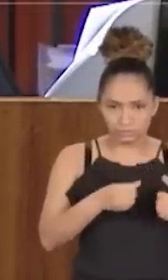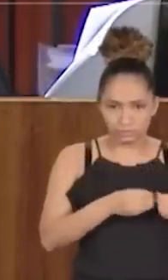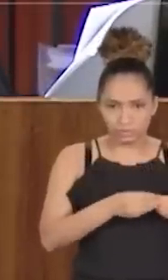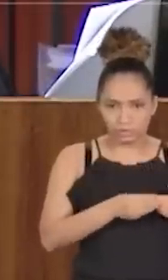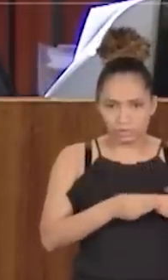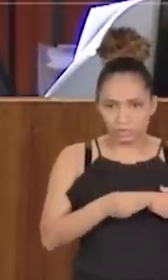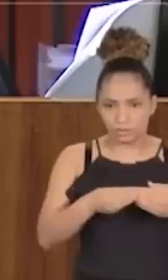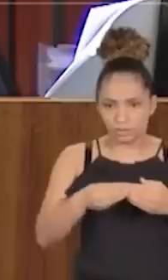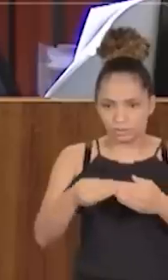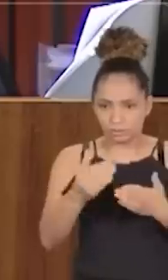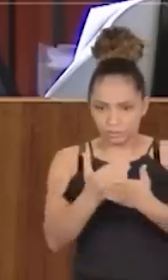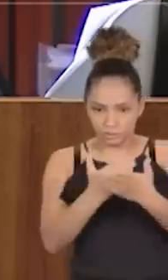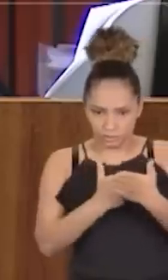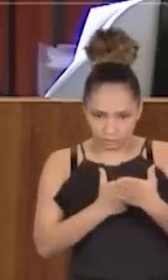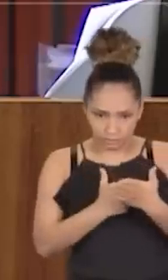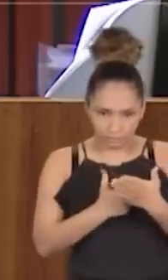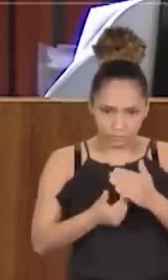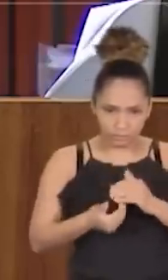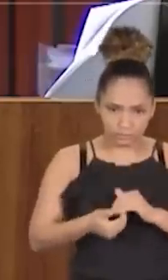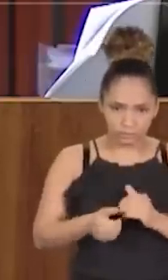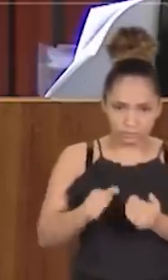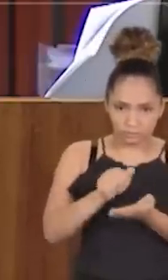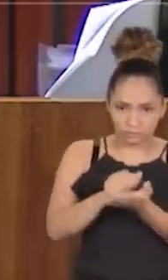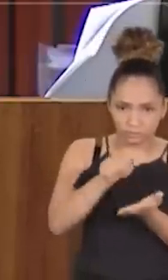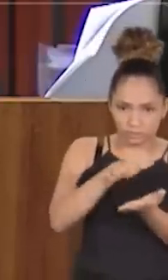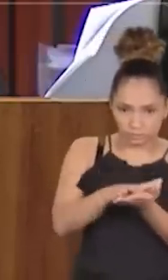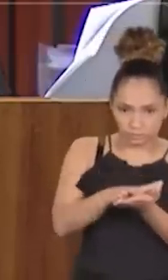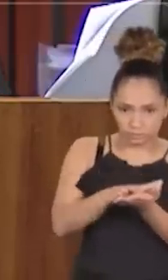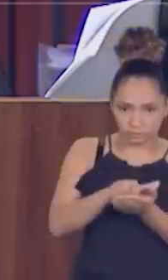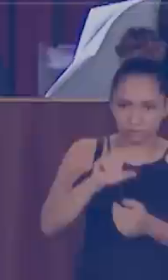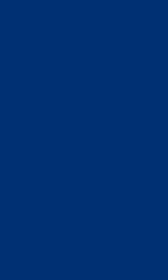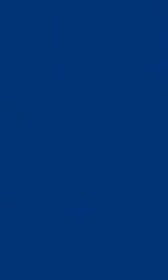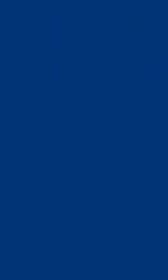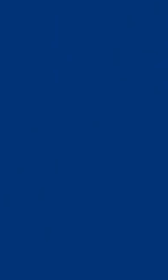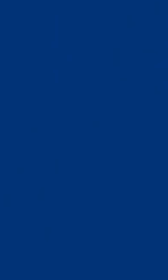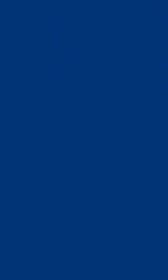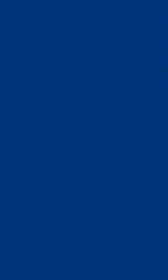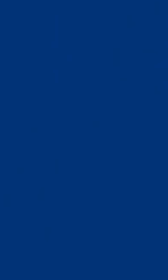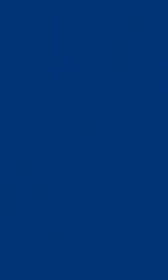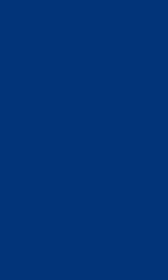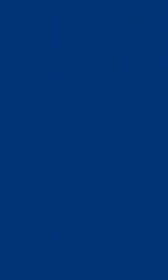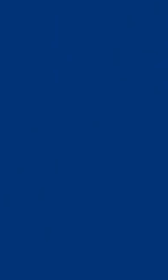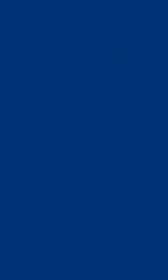eminente relator, excluindo a multa dada à senadora Mara Gabrilli.